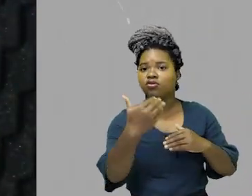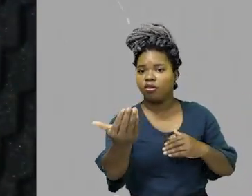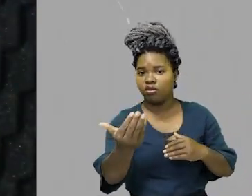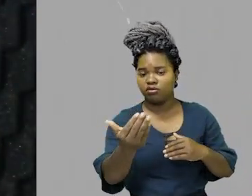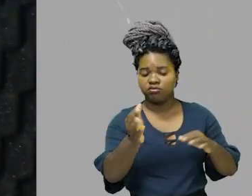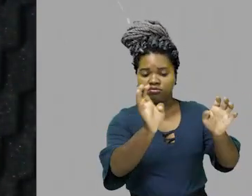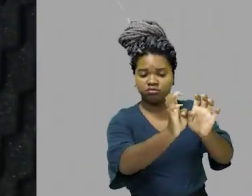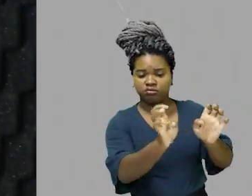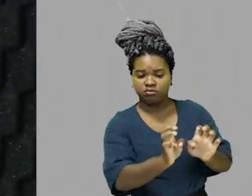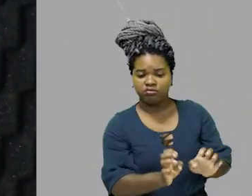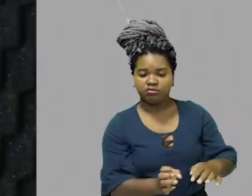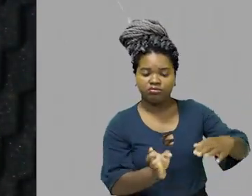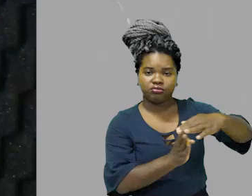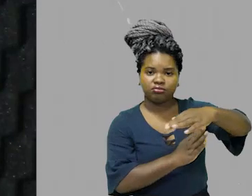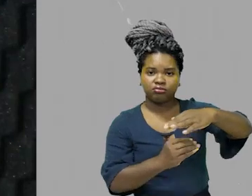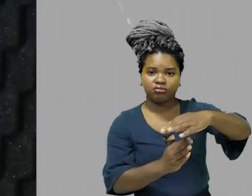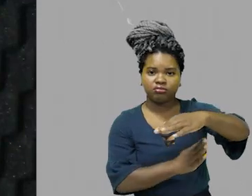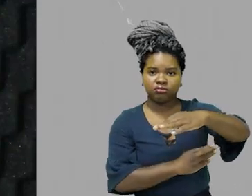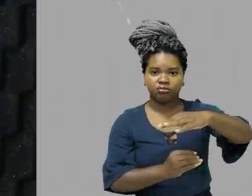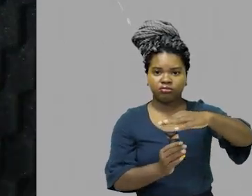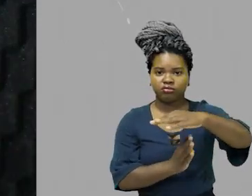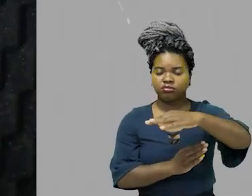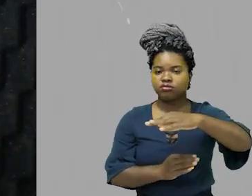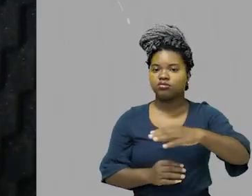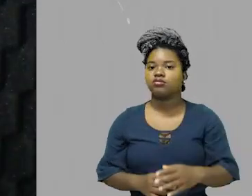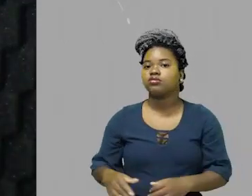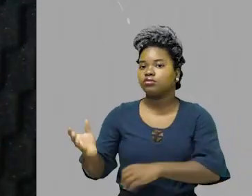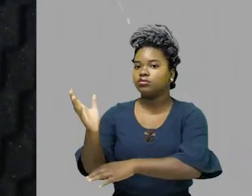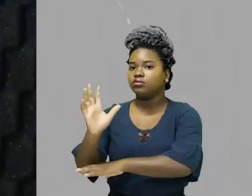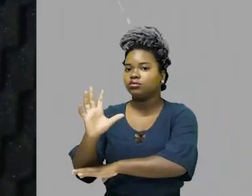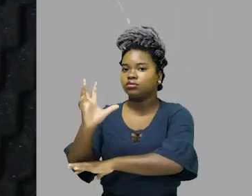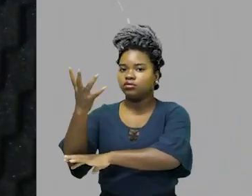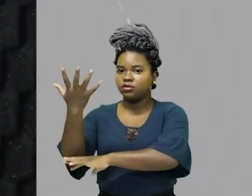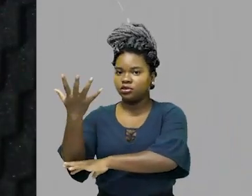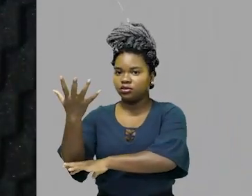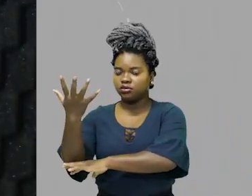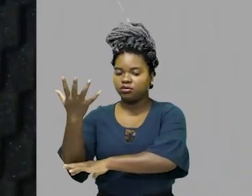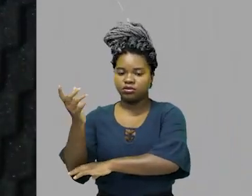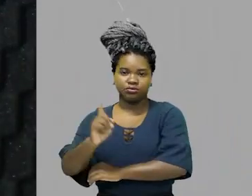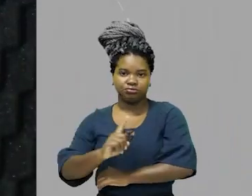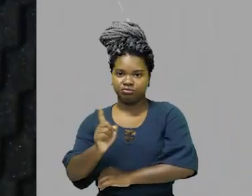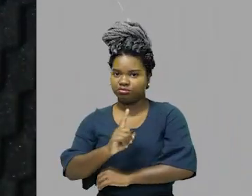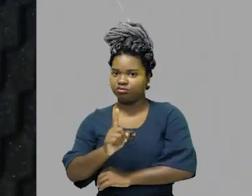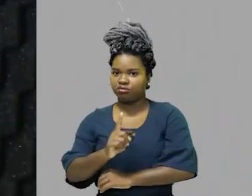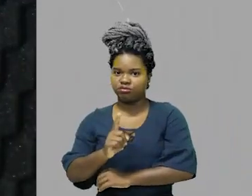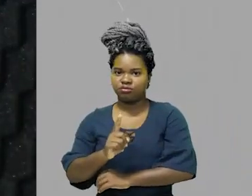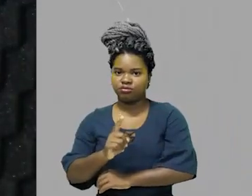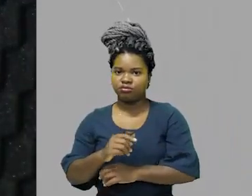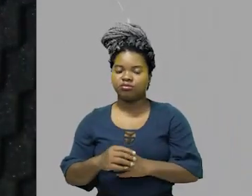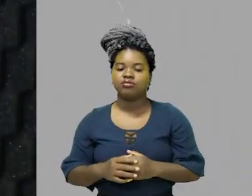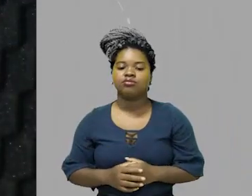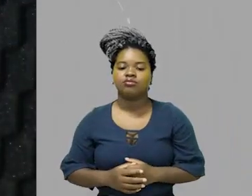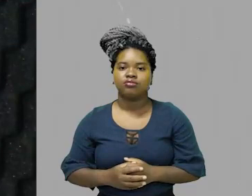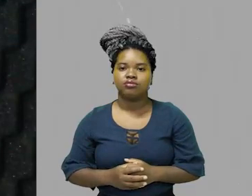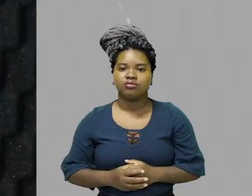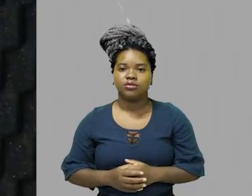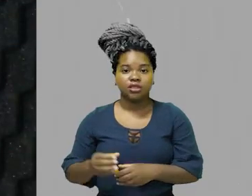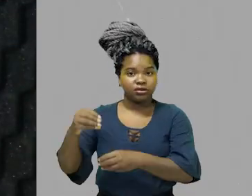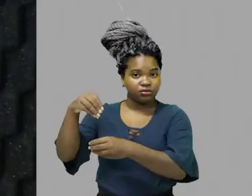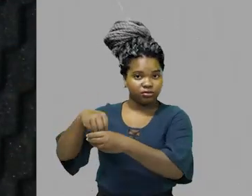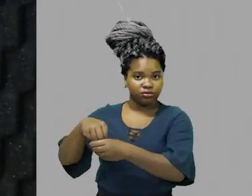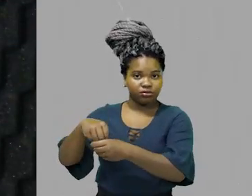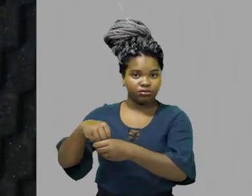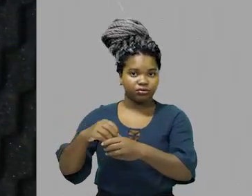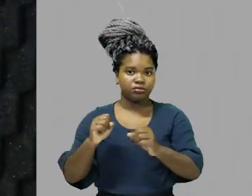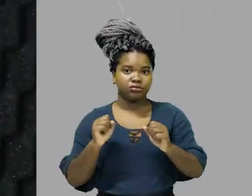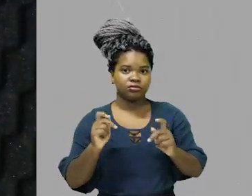materno. Nas plantas, o embrião ele fica preso no corpo do indivíduo materno, no interior do gametângio,